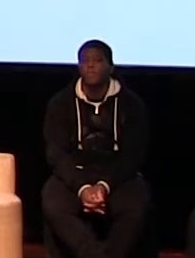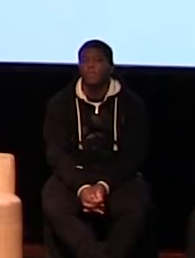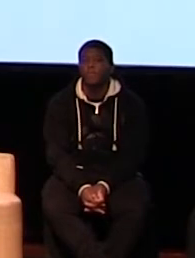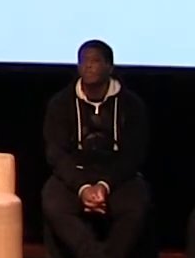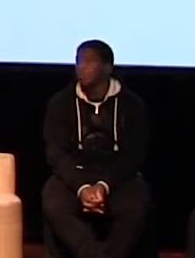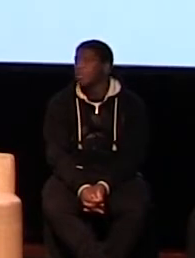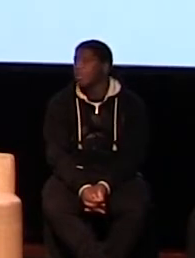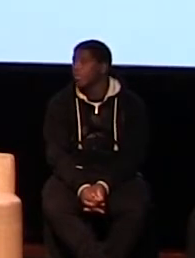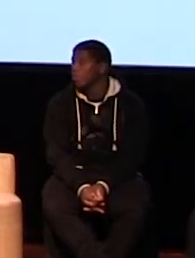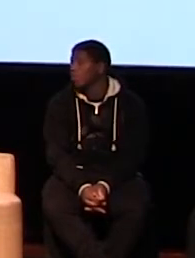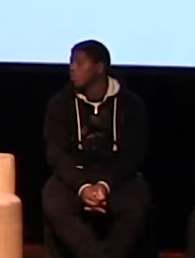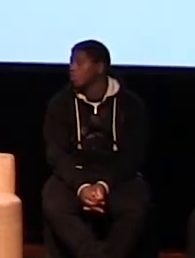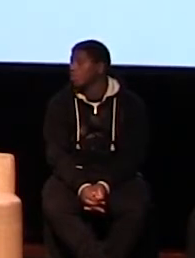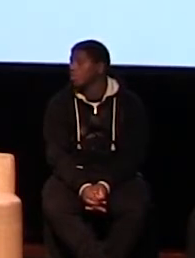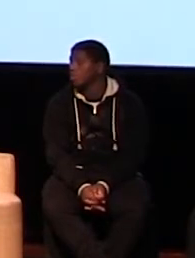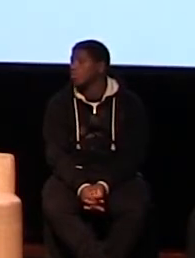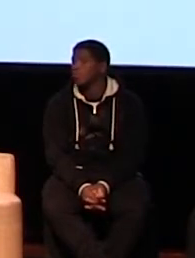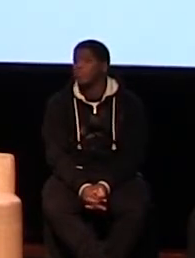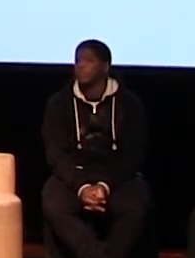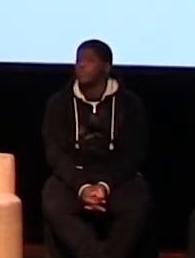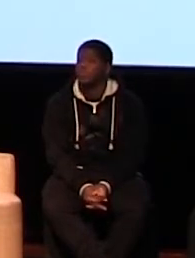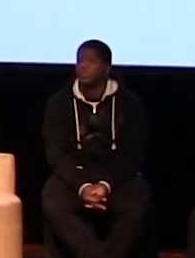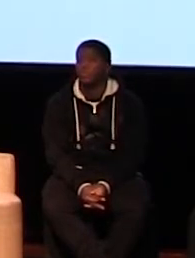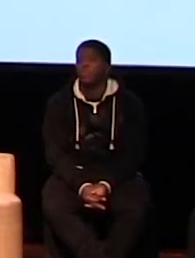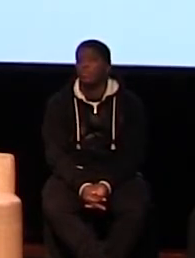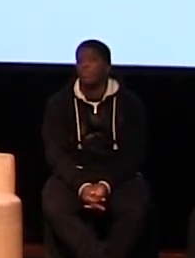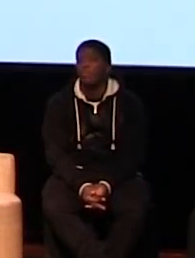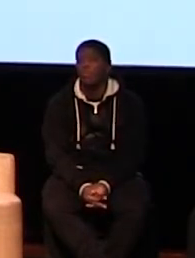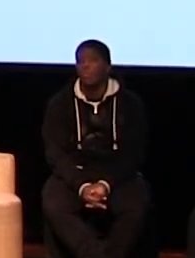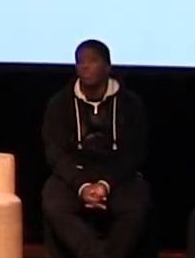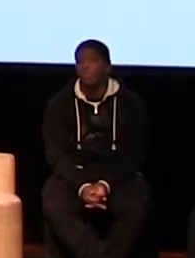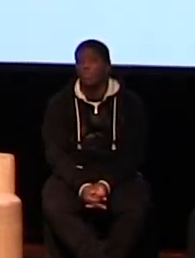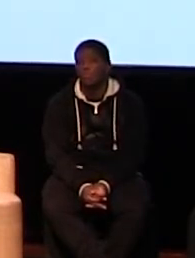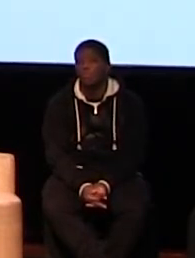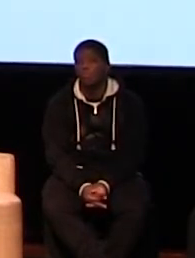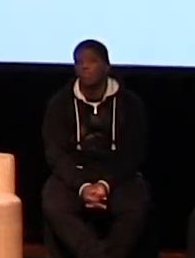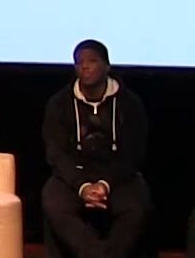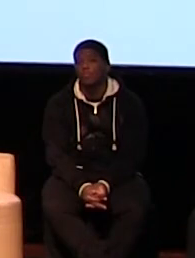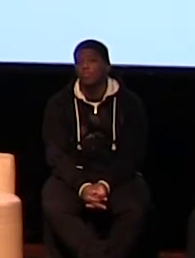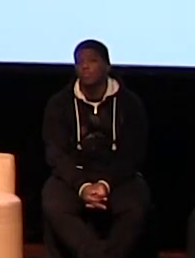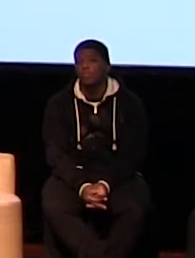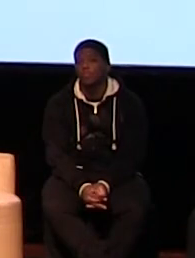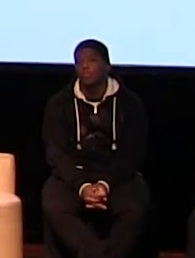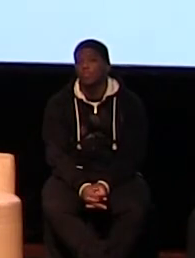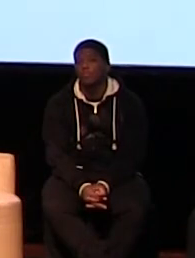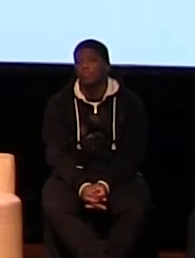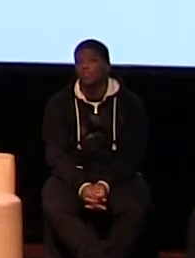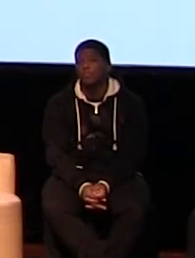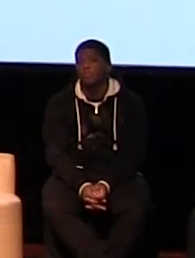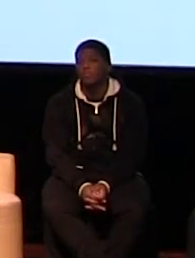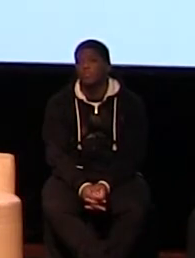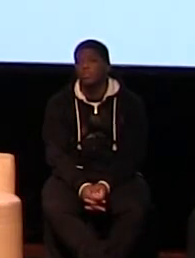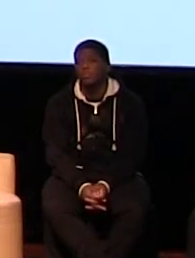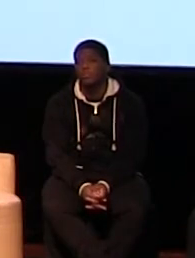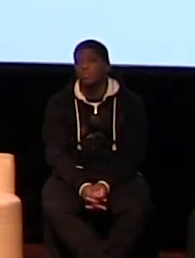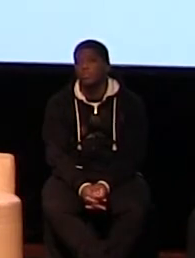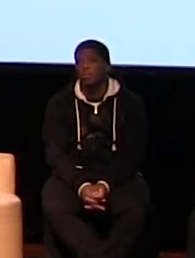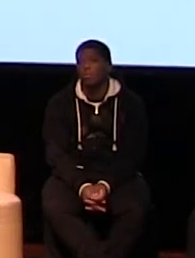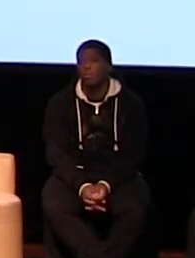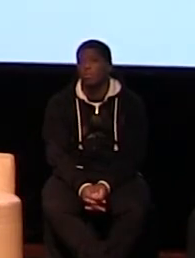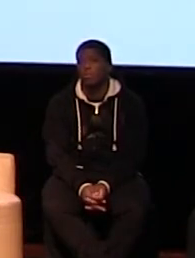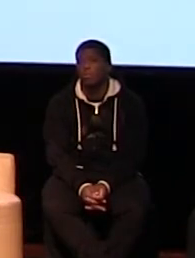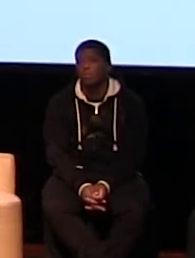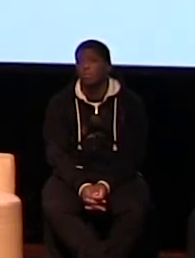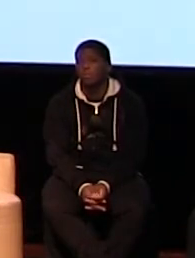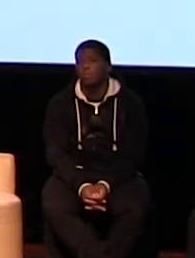ter outro processo de festa junina. Então, a gente tem que saber, né, quanto que o processo democrático se valida,